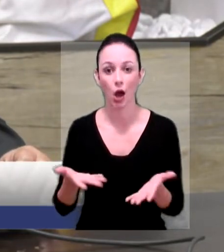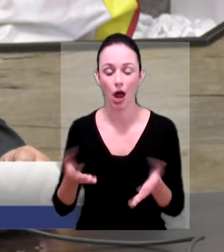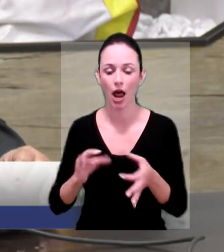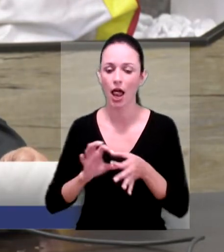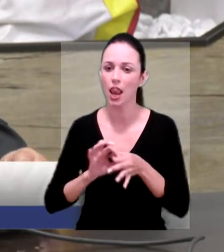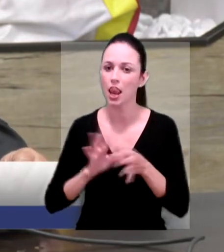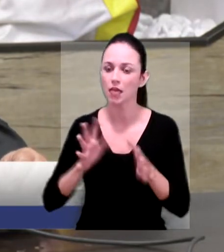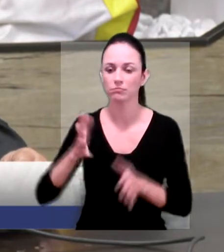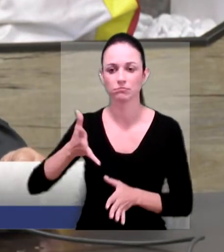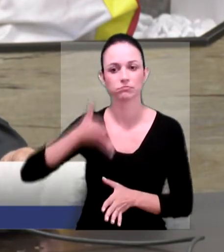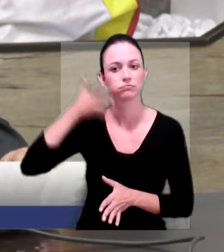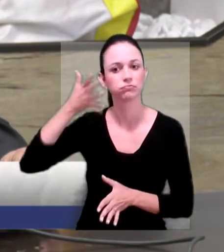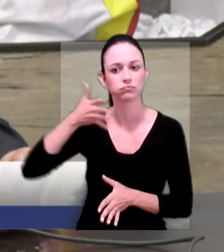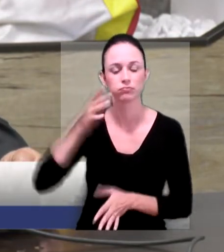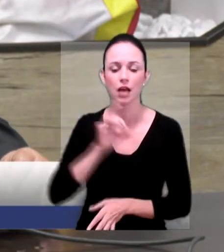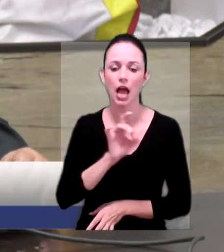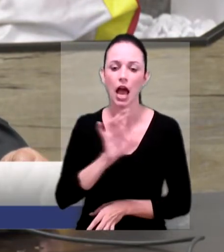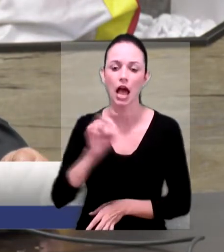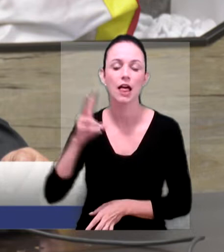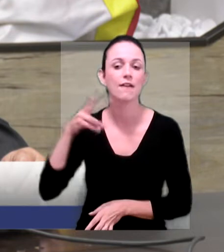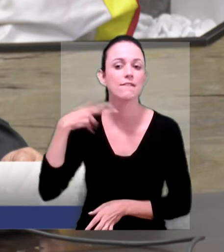cada vereador